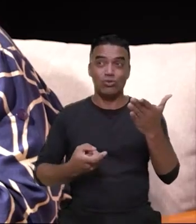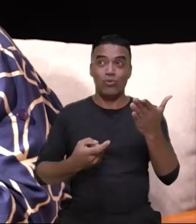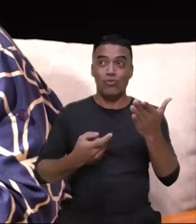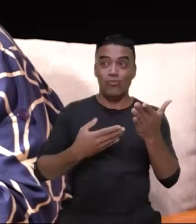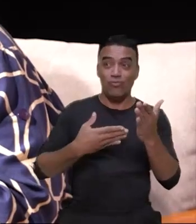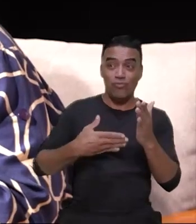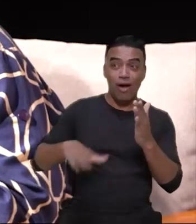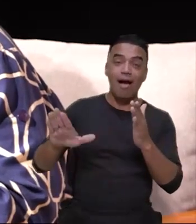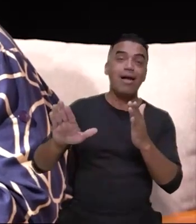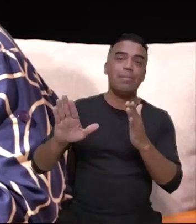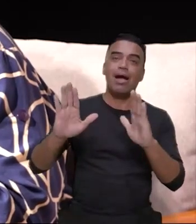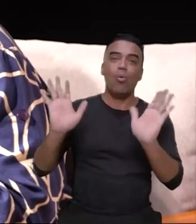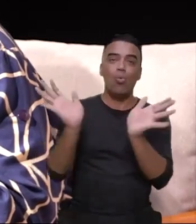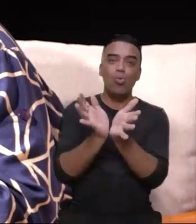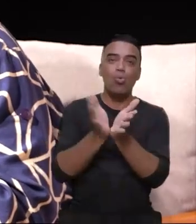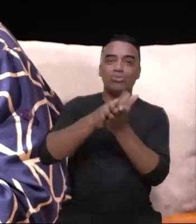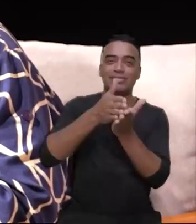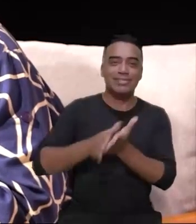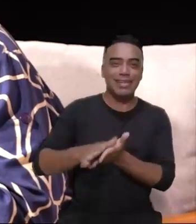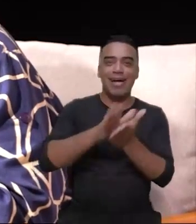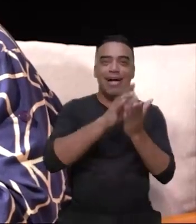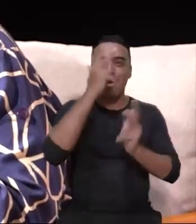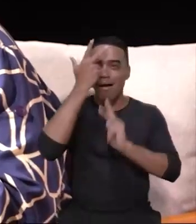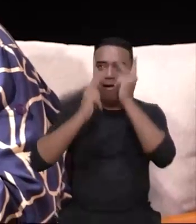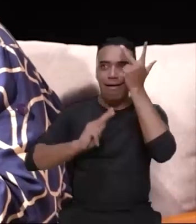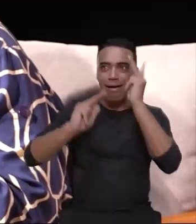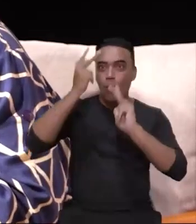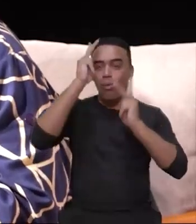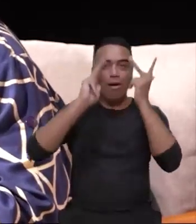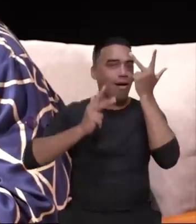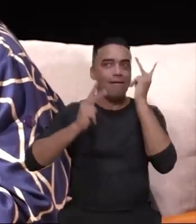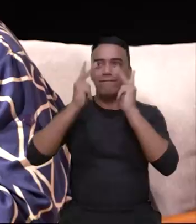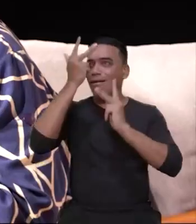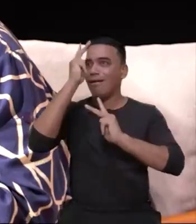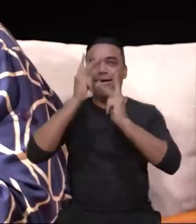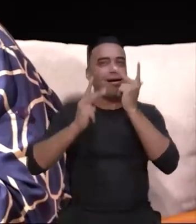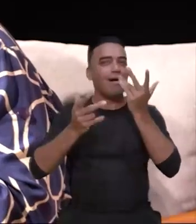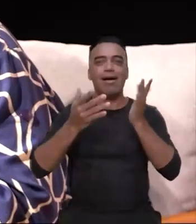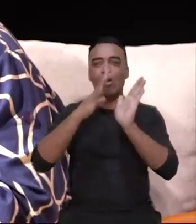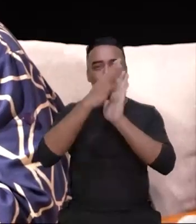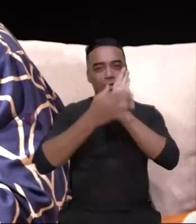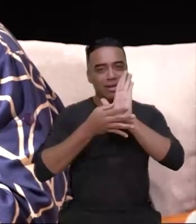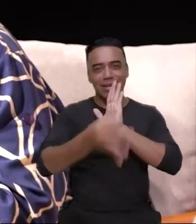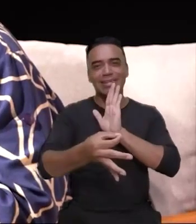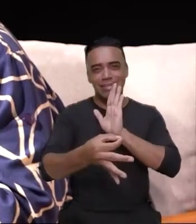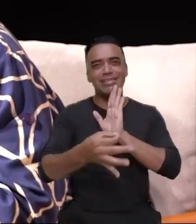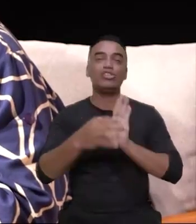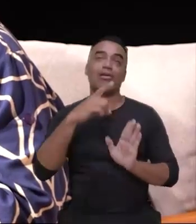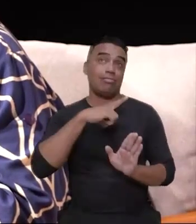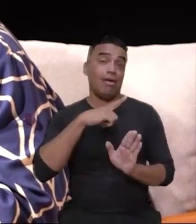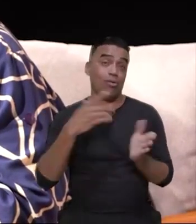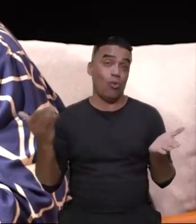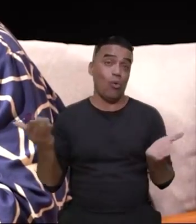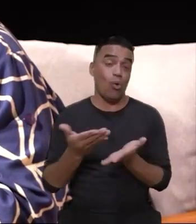uma escola de samba, né, e o carnaval, com todas as críticas que a gente pode